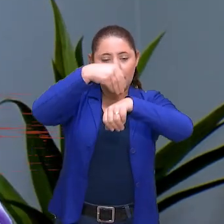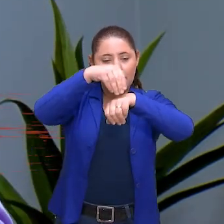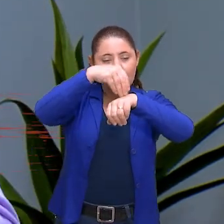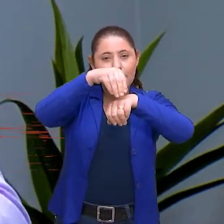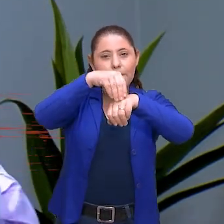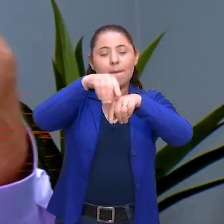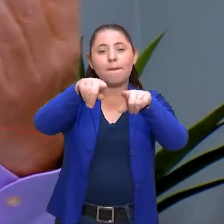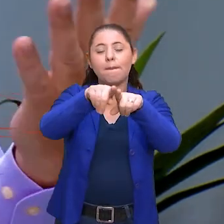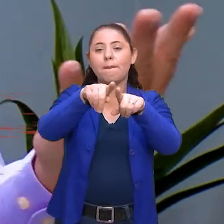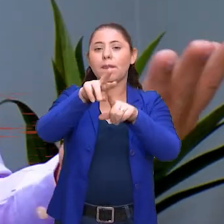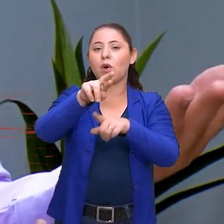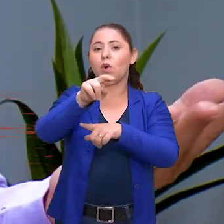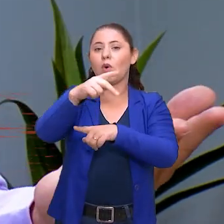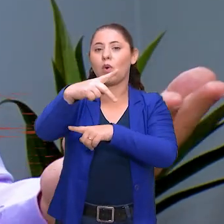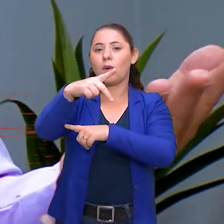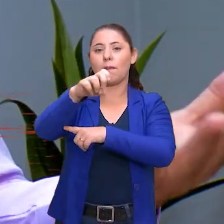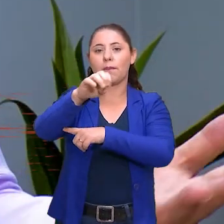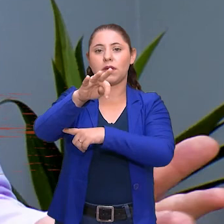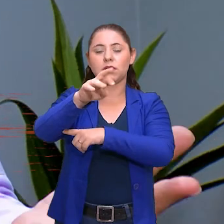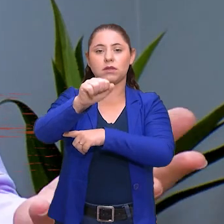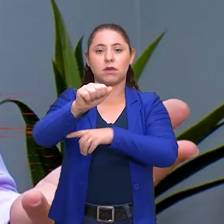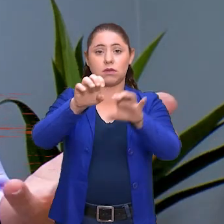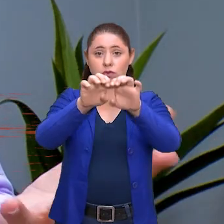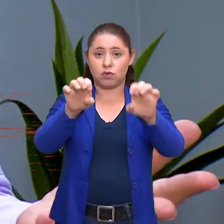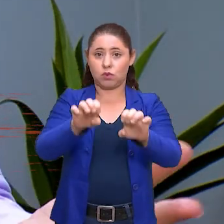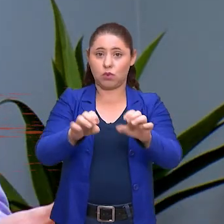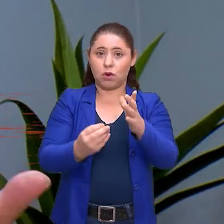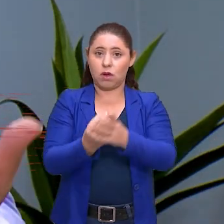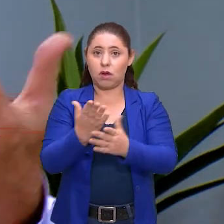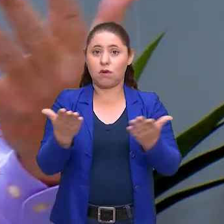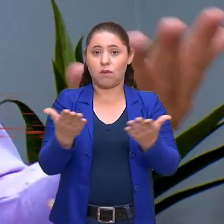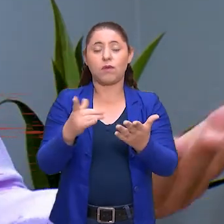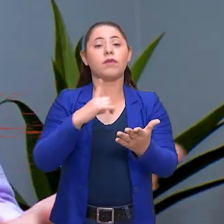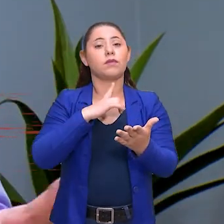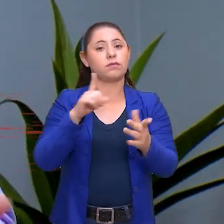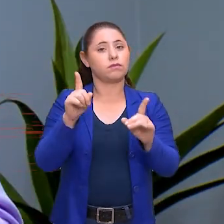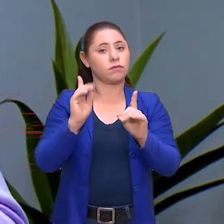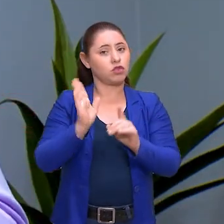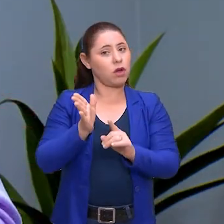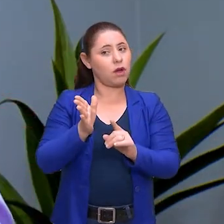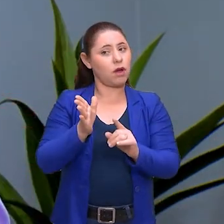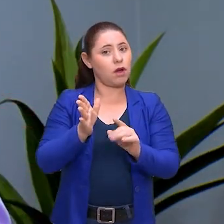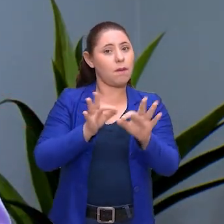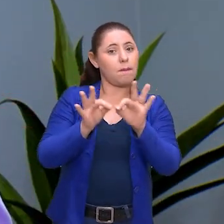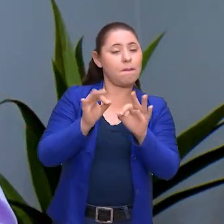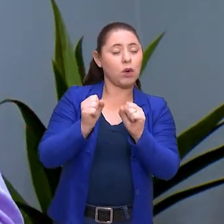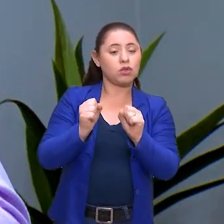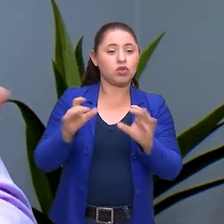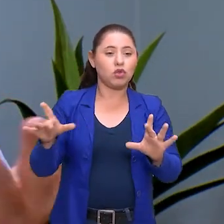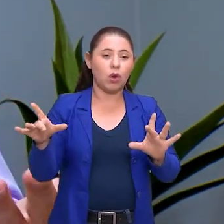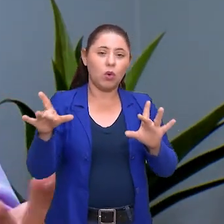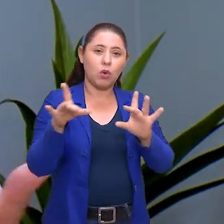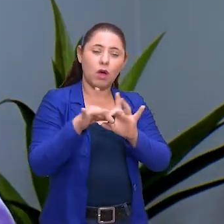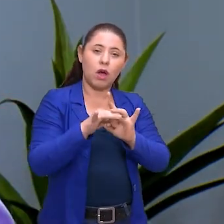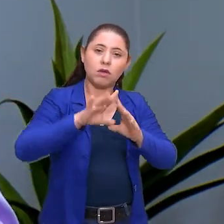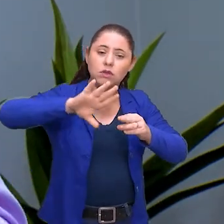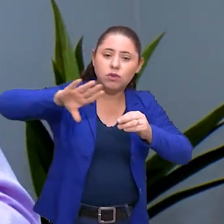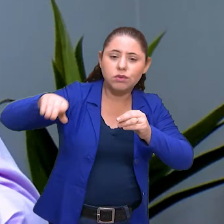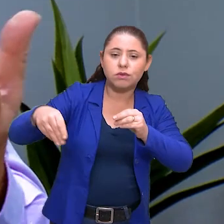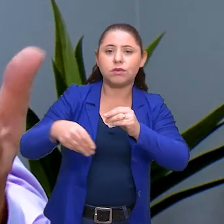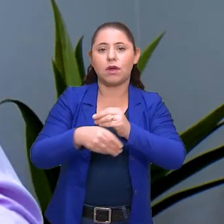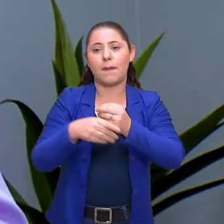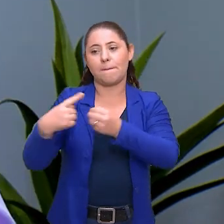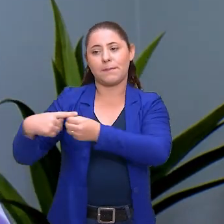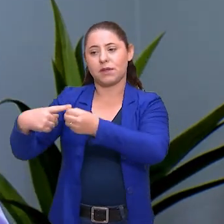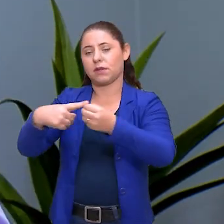nossa região, contempla também com uma estrutura que pode dar sequência, complementar